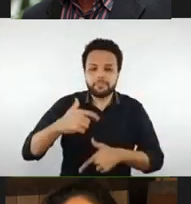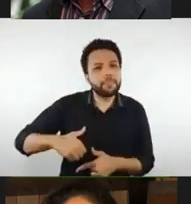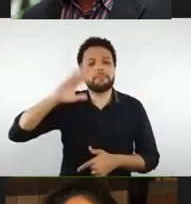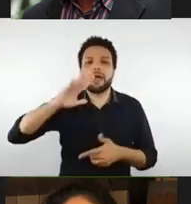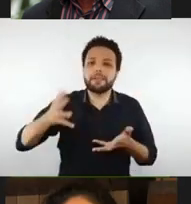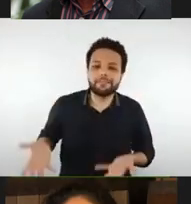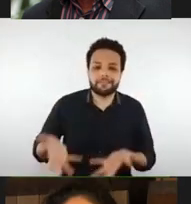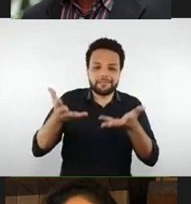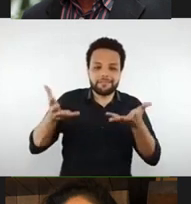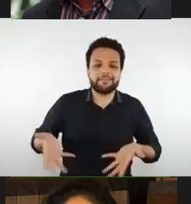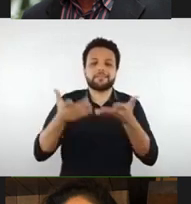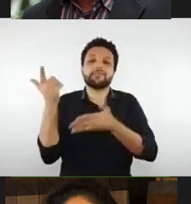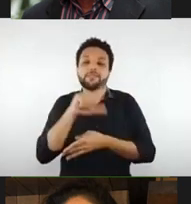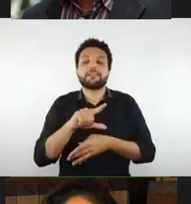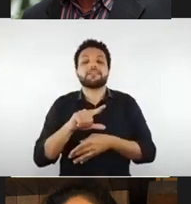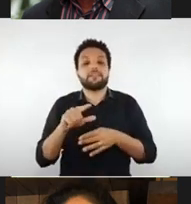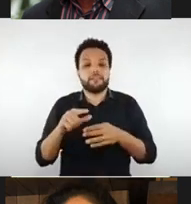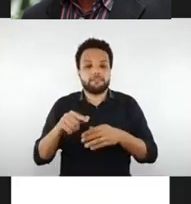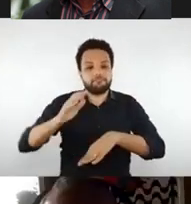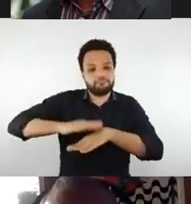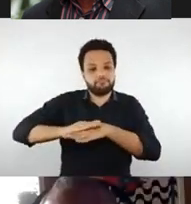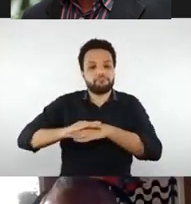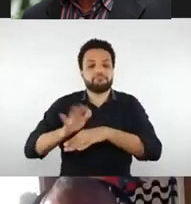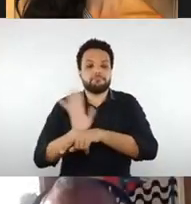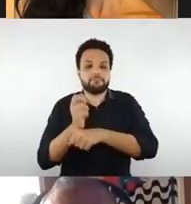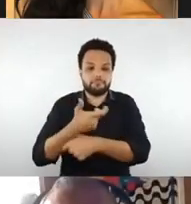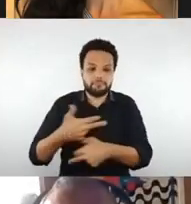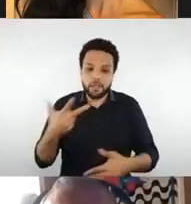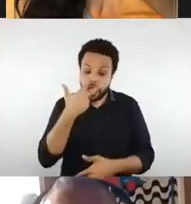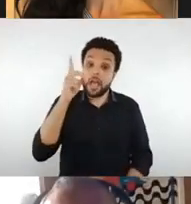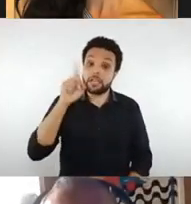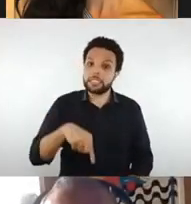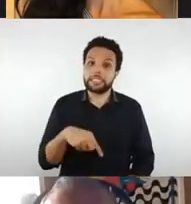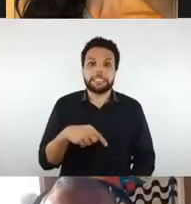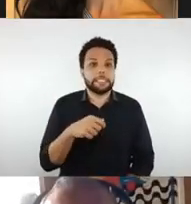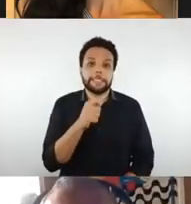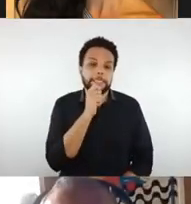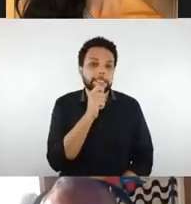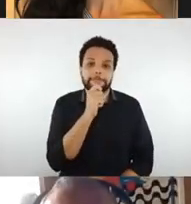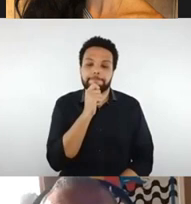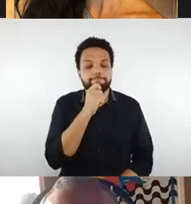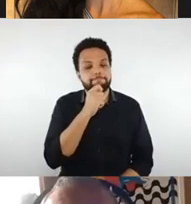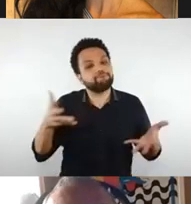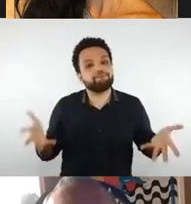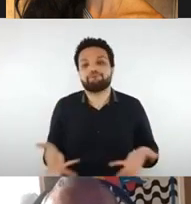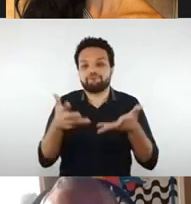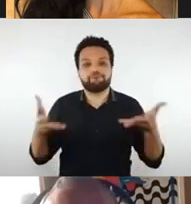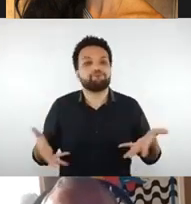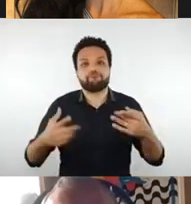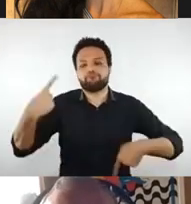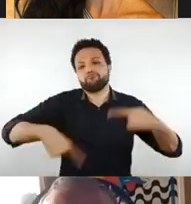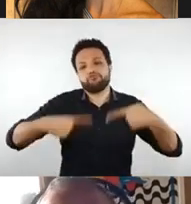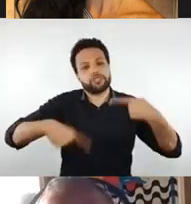mais incentivos para o licenciamento de obras, né, que é um aspecto que ainda não vem sendo muito fomentado do ponto de vista de